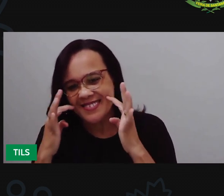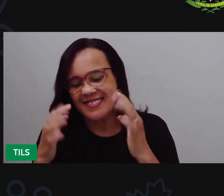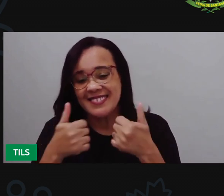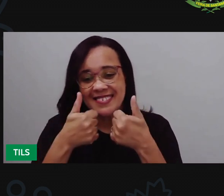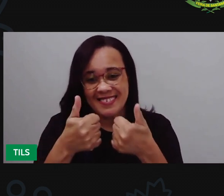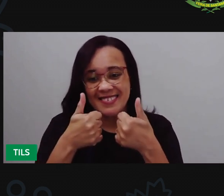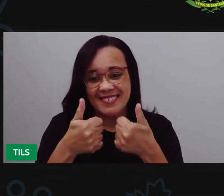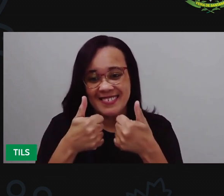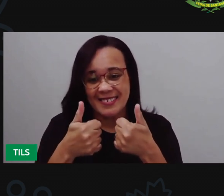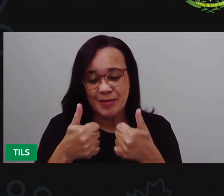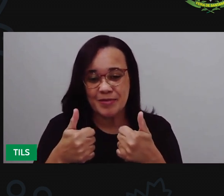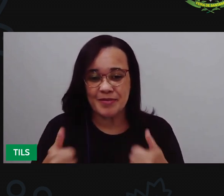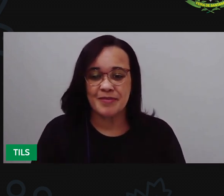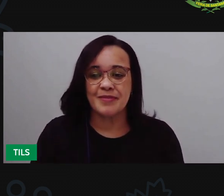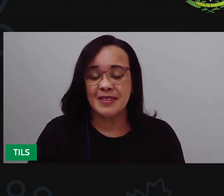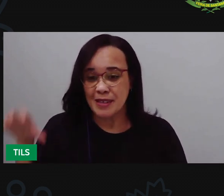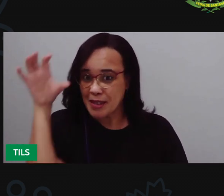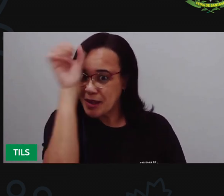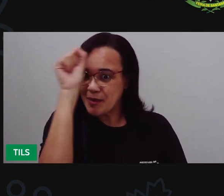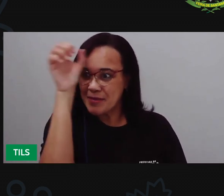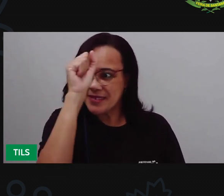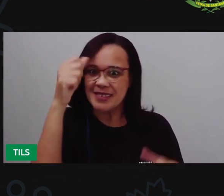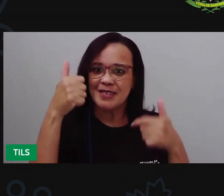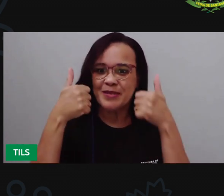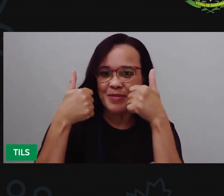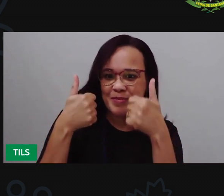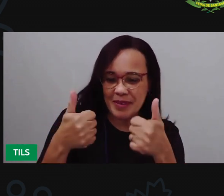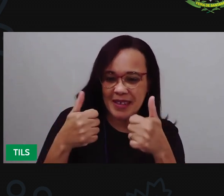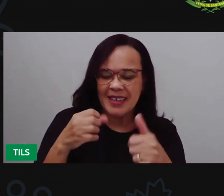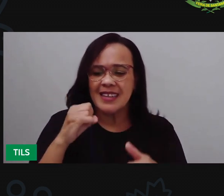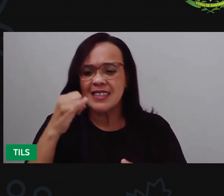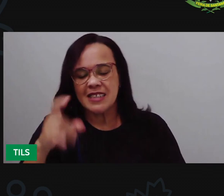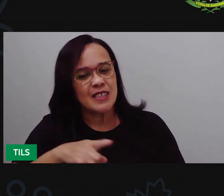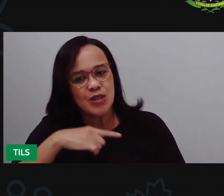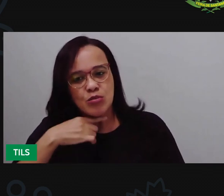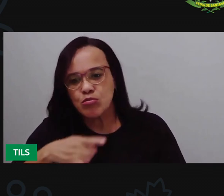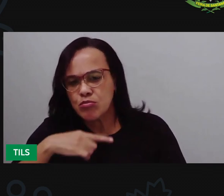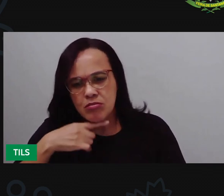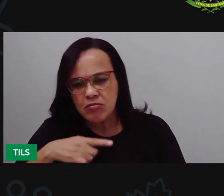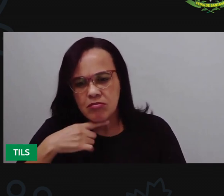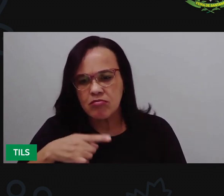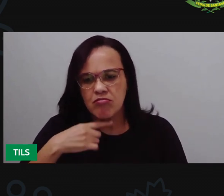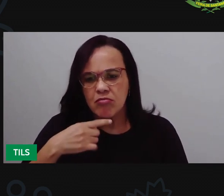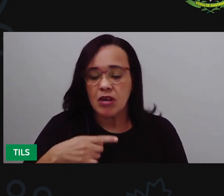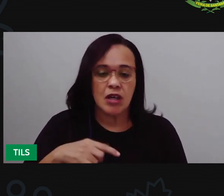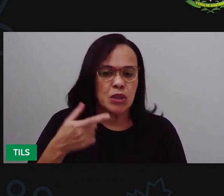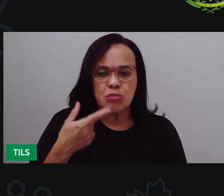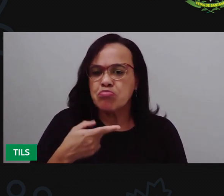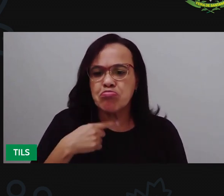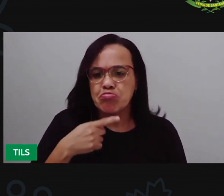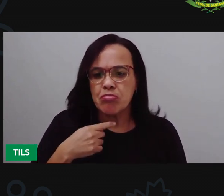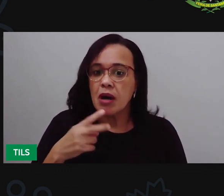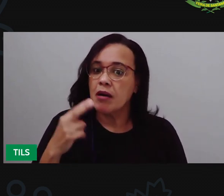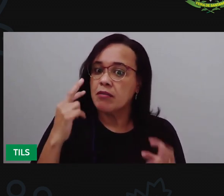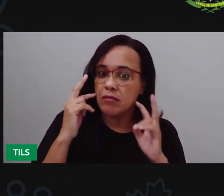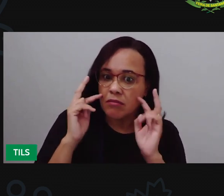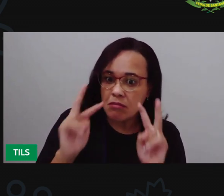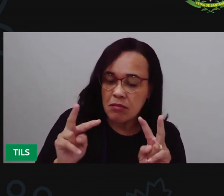aula. Tenha aprendido bastante. Se ficou alguma dúvida, assista o vídeo novamente para que